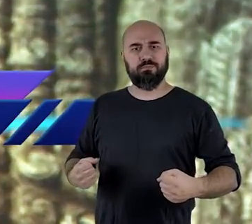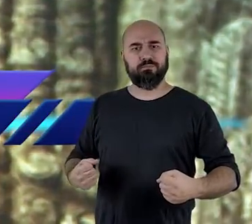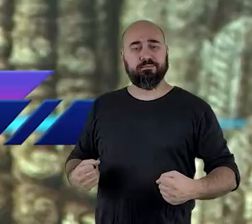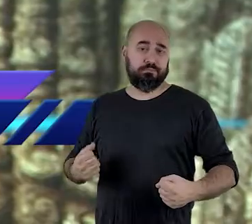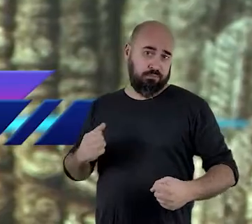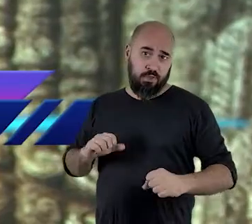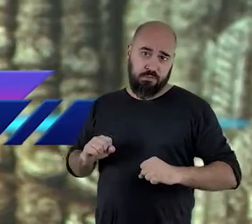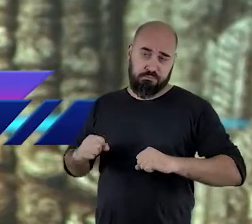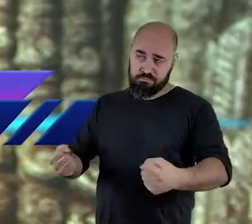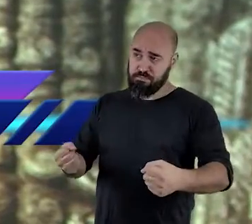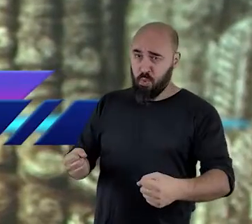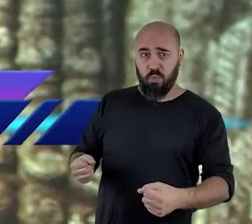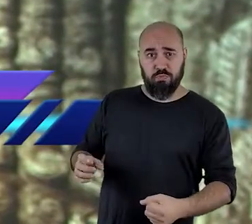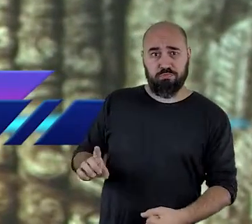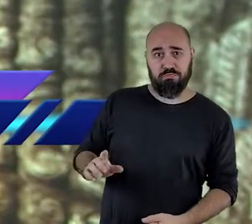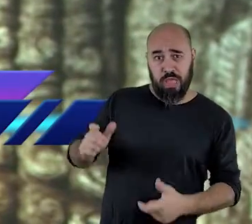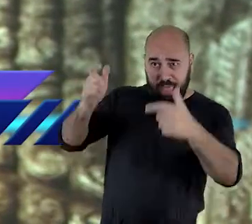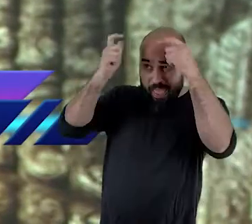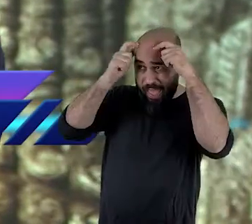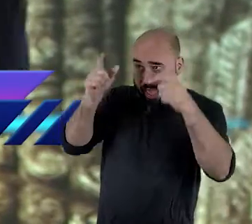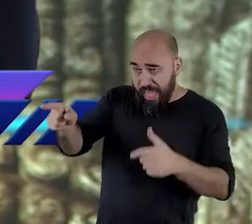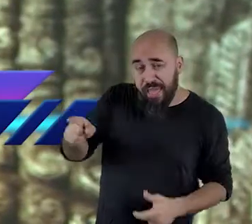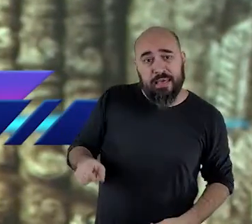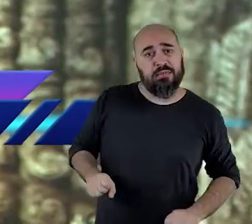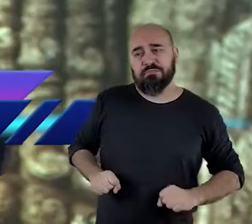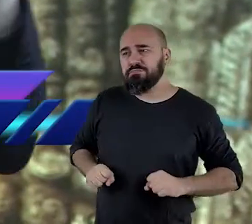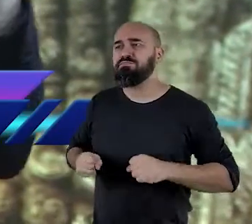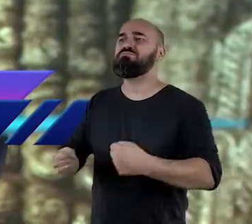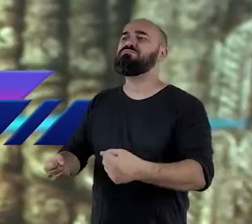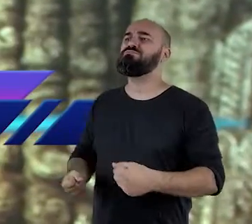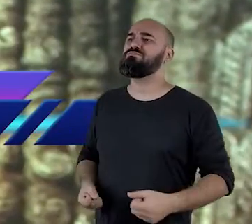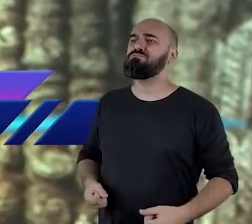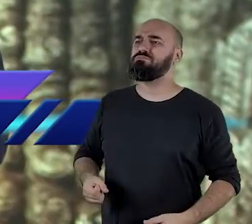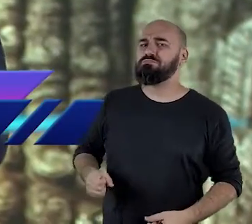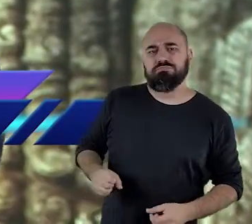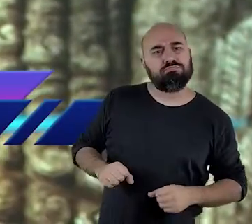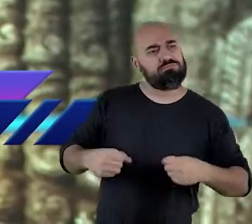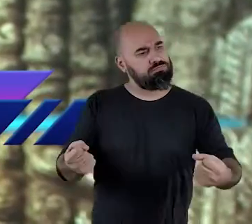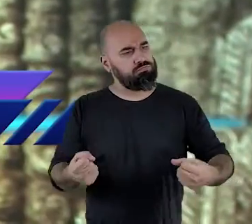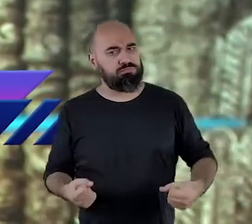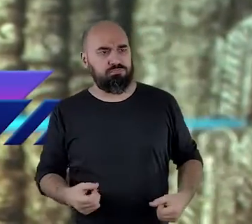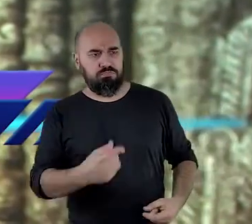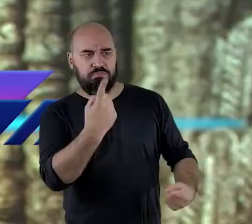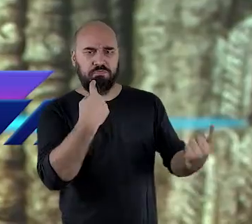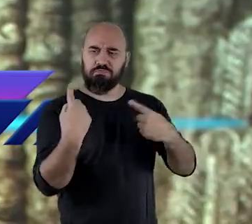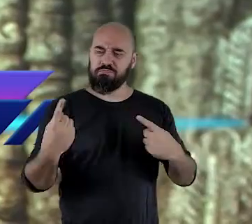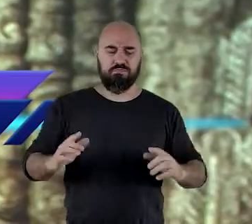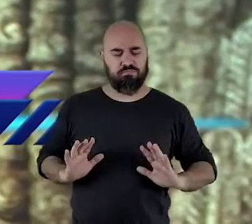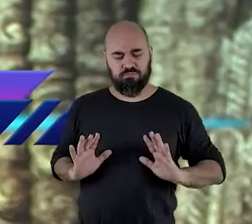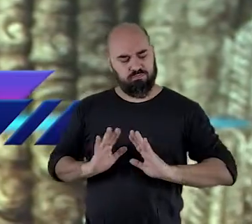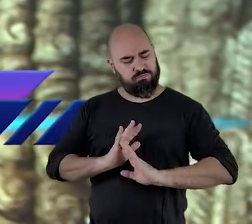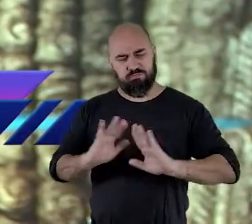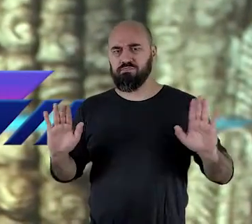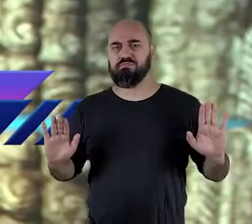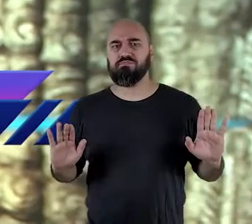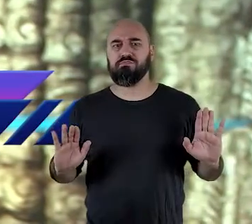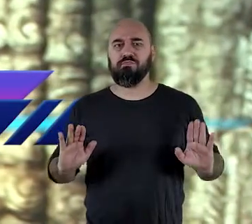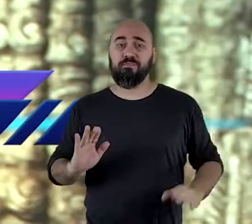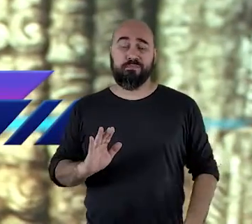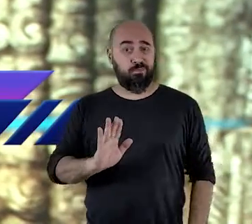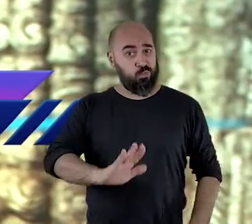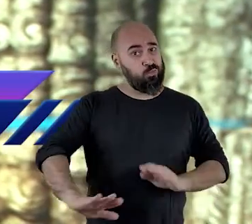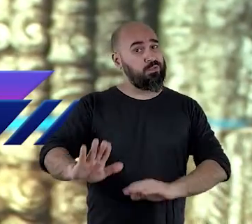que enfrentar o rei, enfrentar aqueles que impunham uma comida que eles deveriam seguir. O coração humano